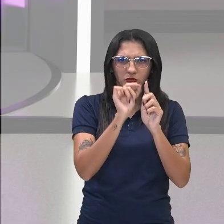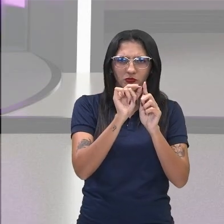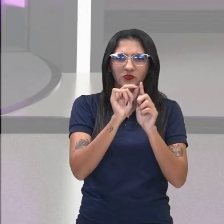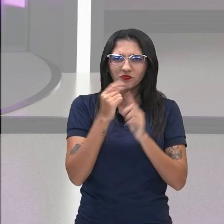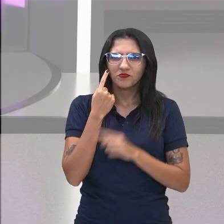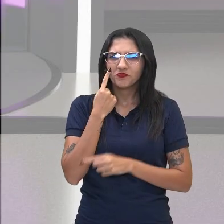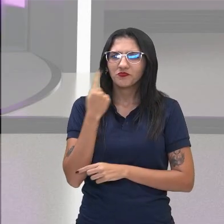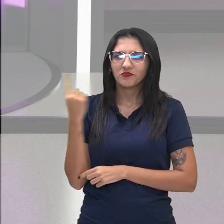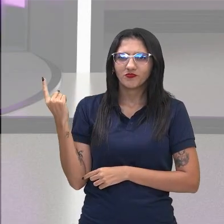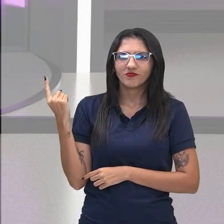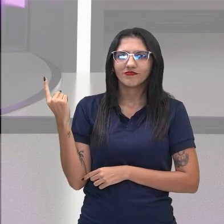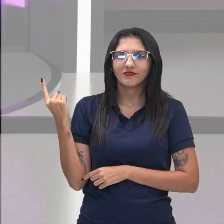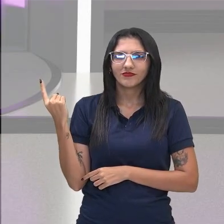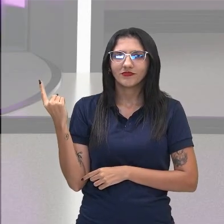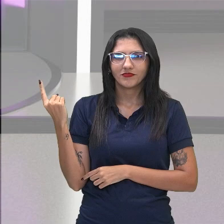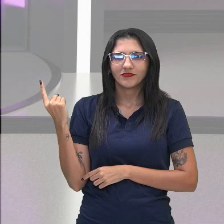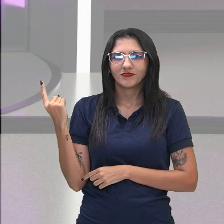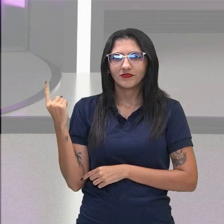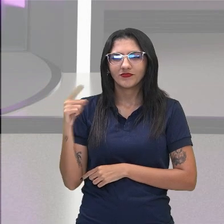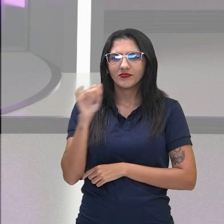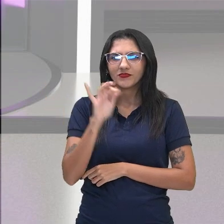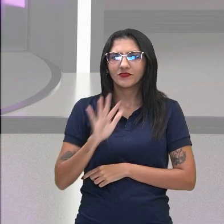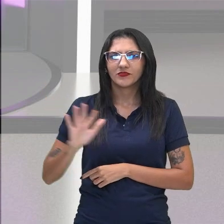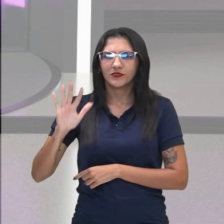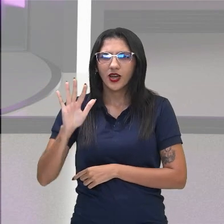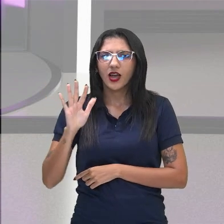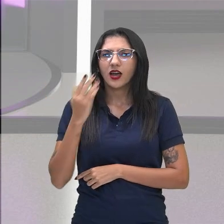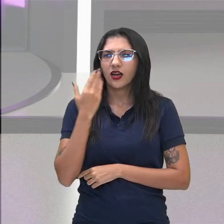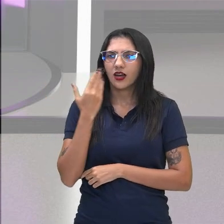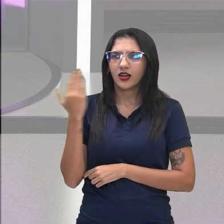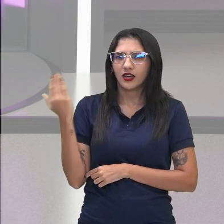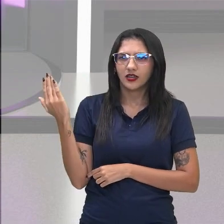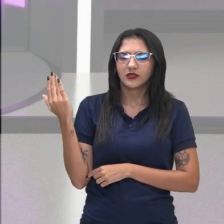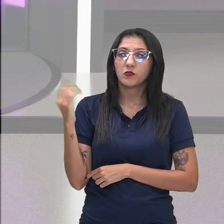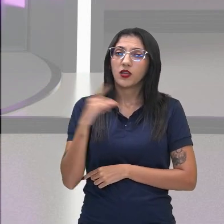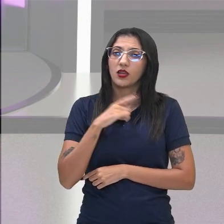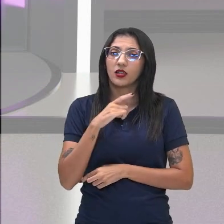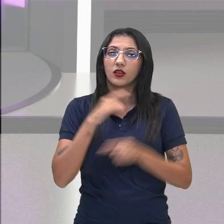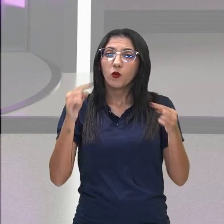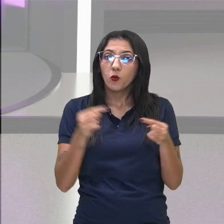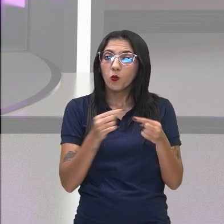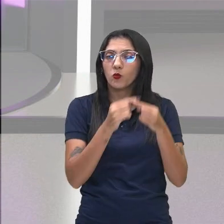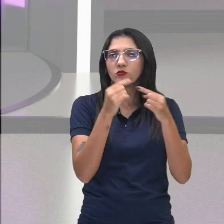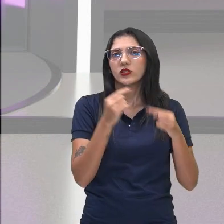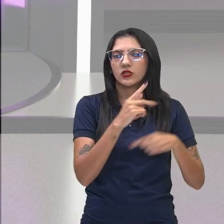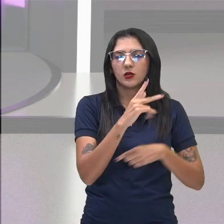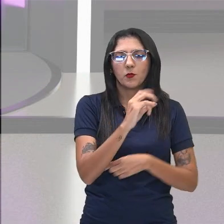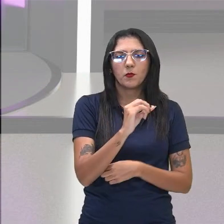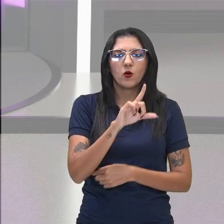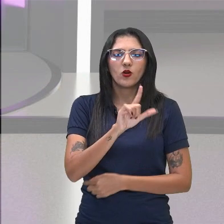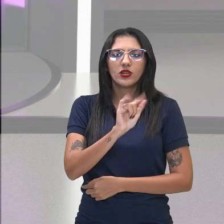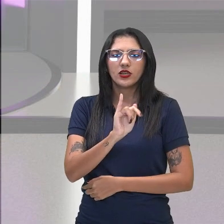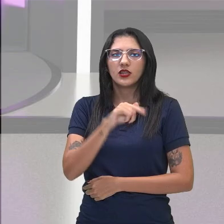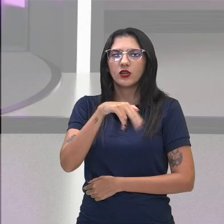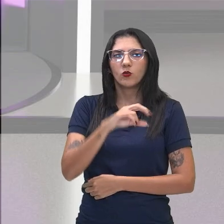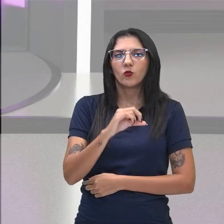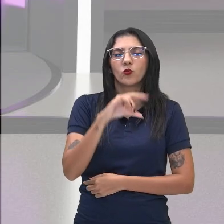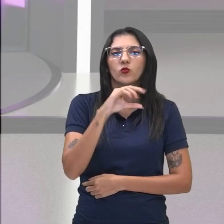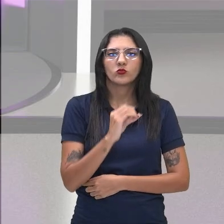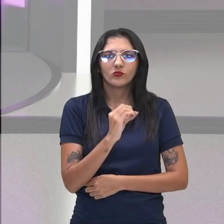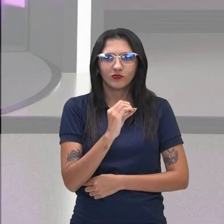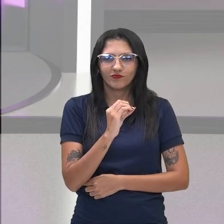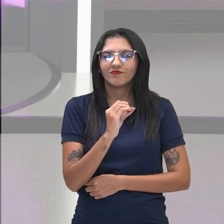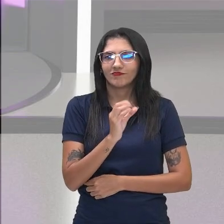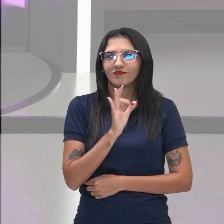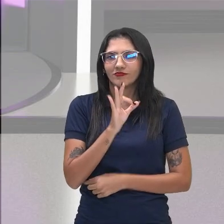Certo? Então, ó, tá aqui ao meu lado. Esse desenho, ele é considerado um polígono, porque todos os pontos se encontram.